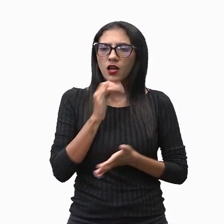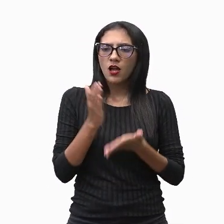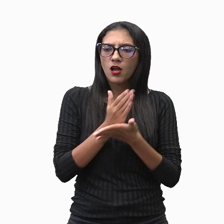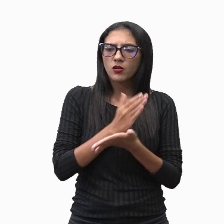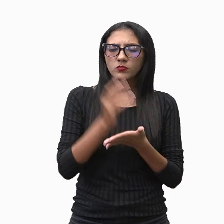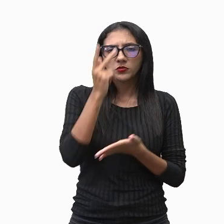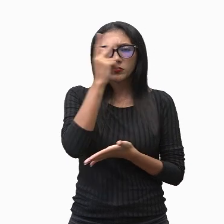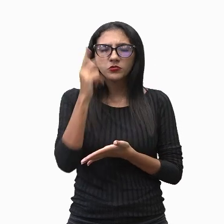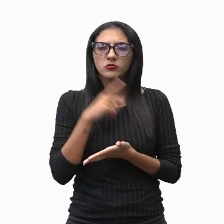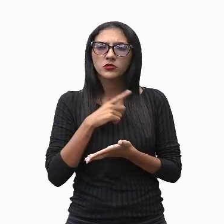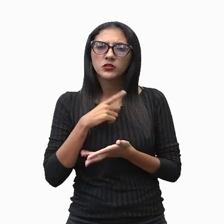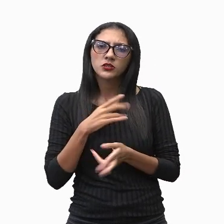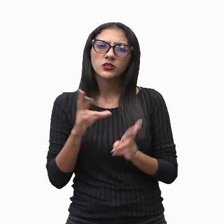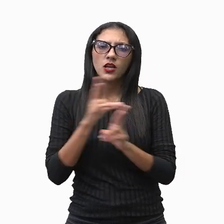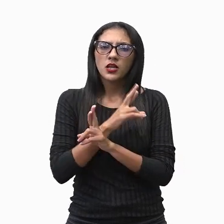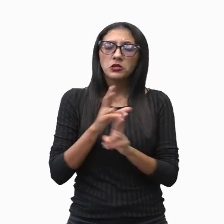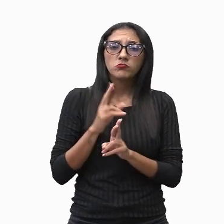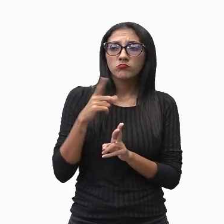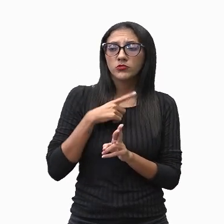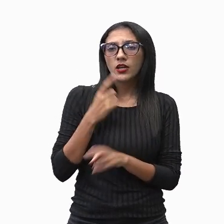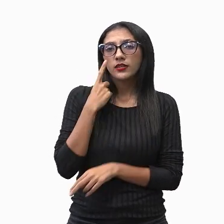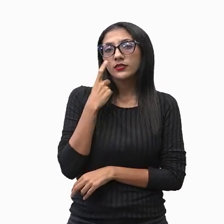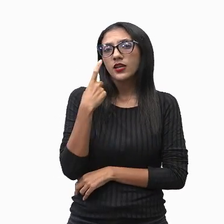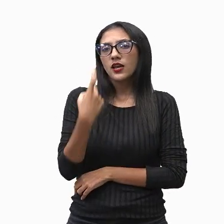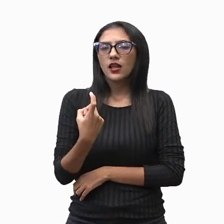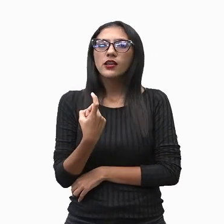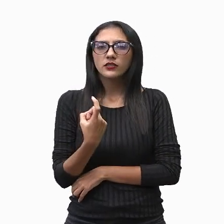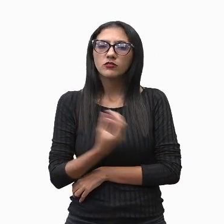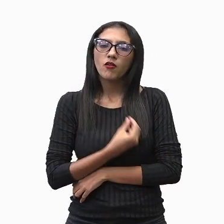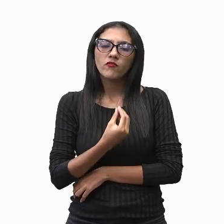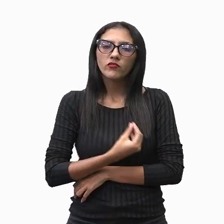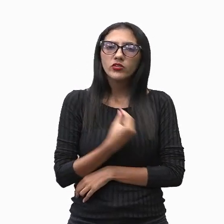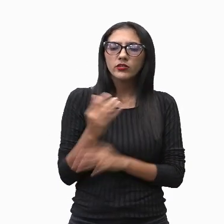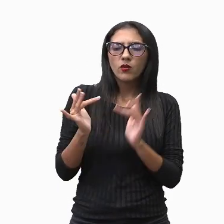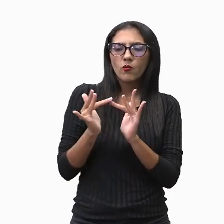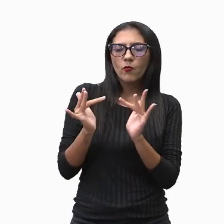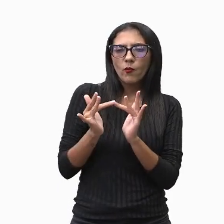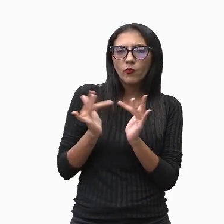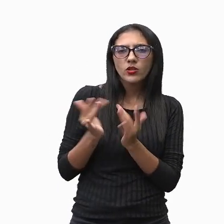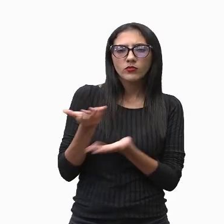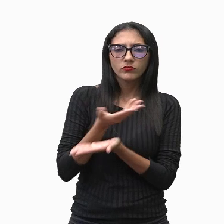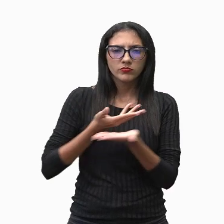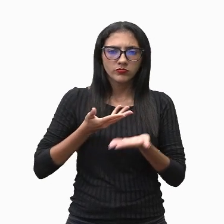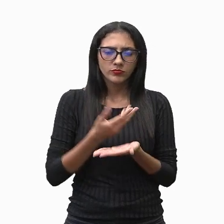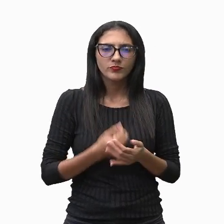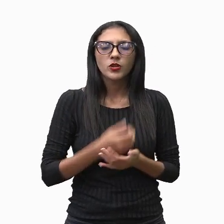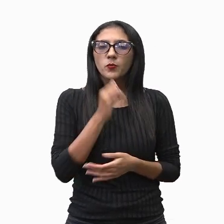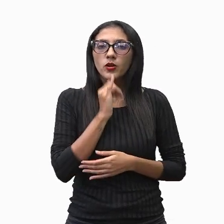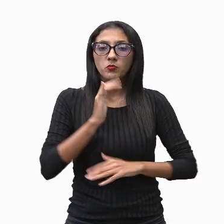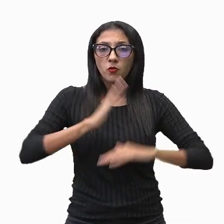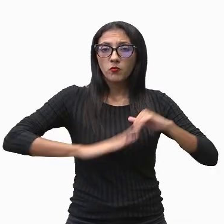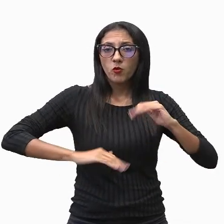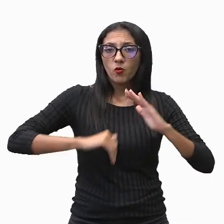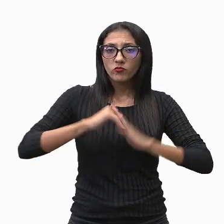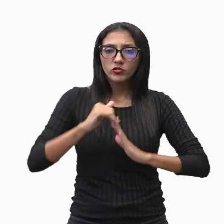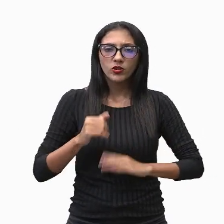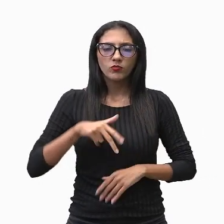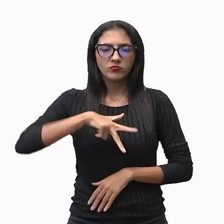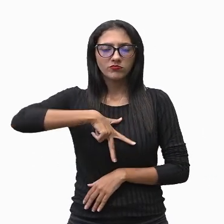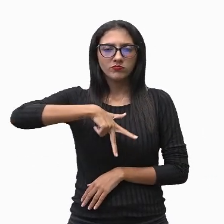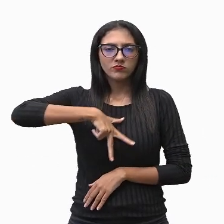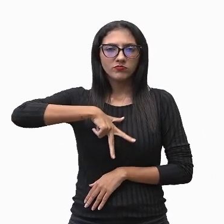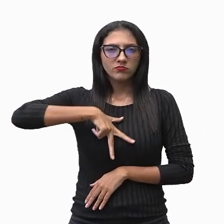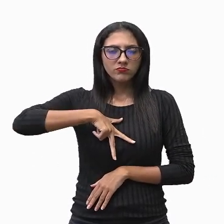fatores socioculturais se interessam pela vivência com outras culturas. Nós temos aí os antropólogos, por exemplo, que rolam o